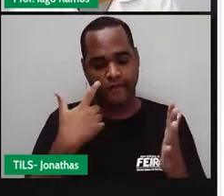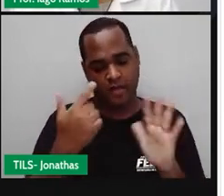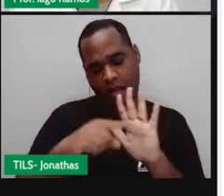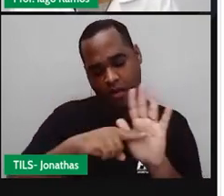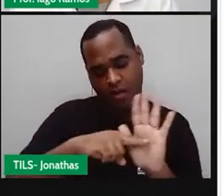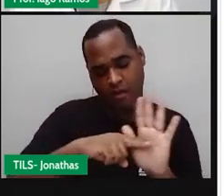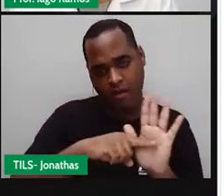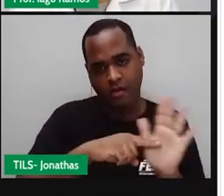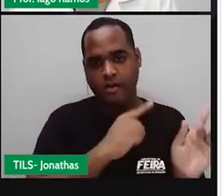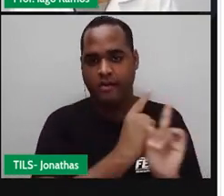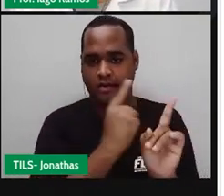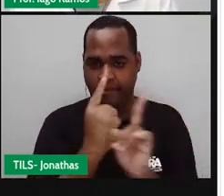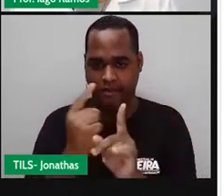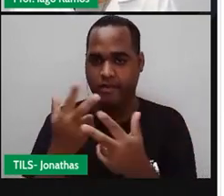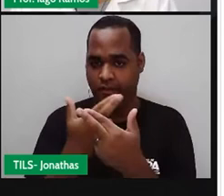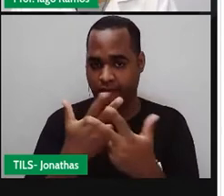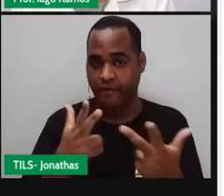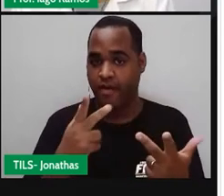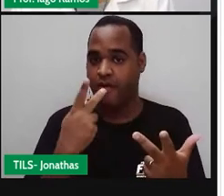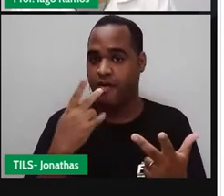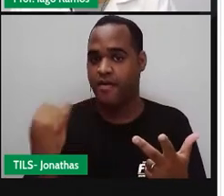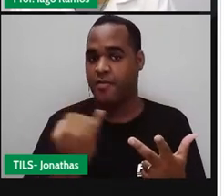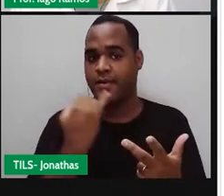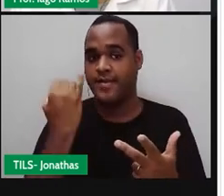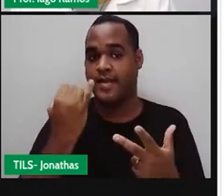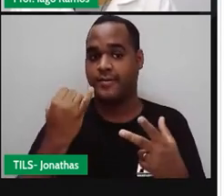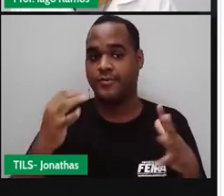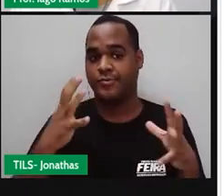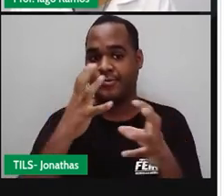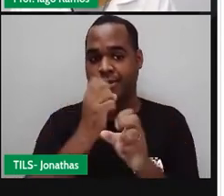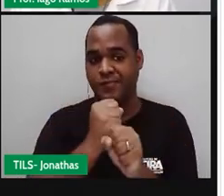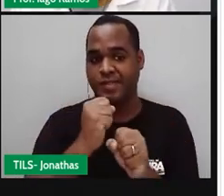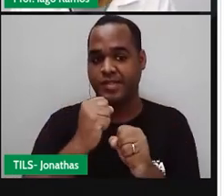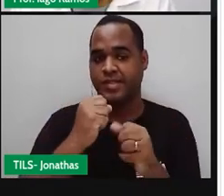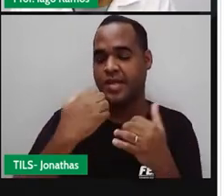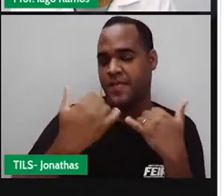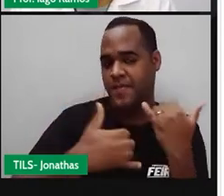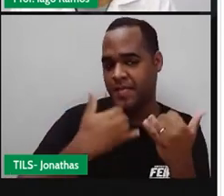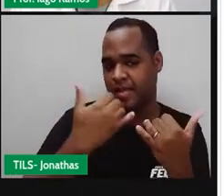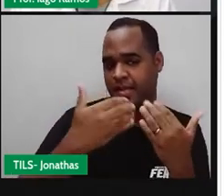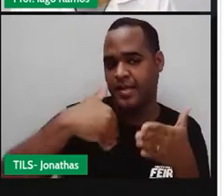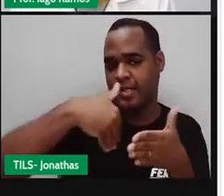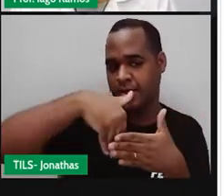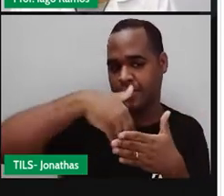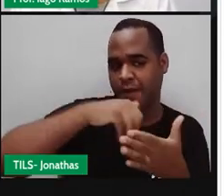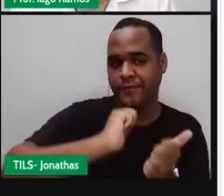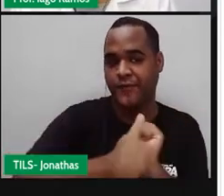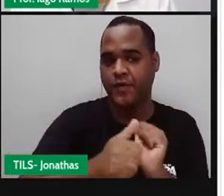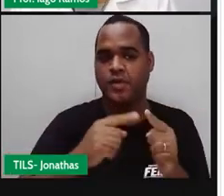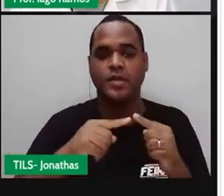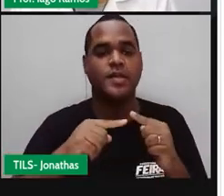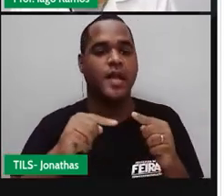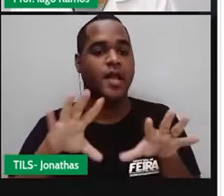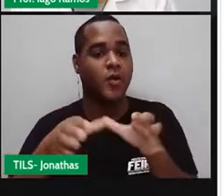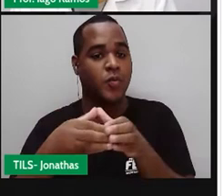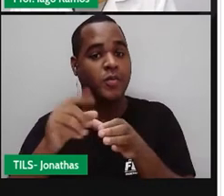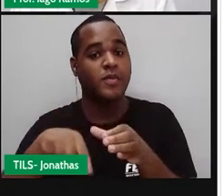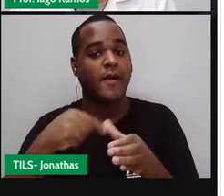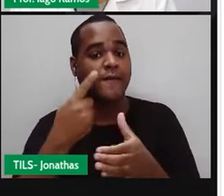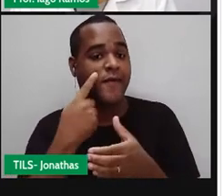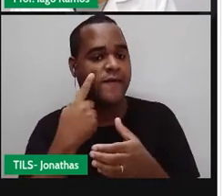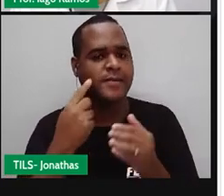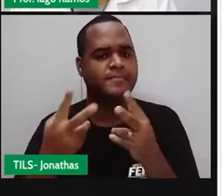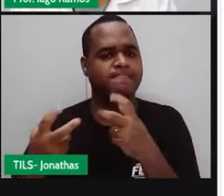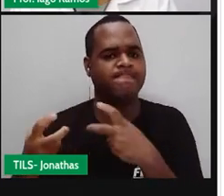analisar o seguinte em relação ao total de jogos que a seleção disputou vamos ver vamos